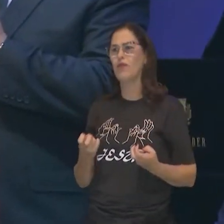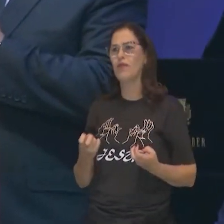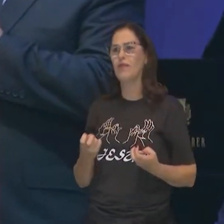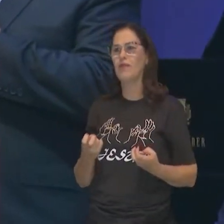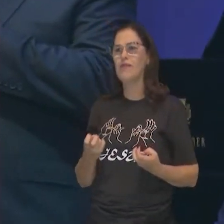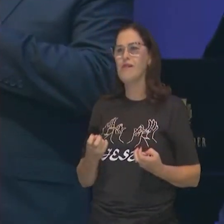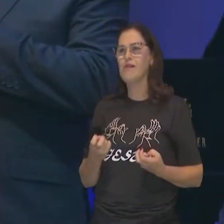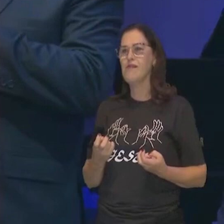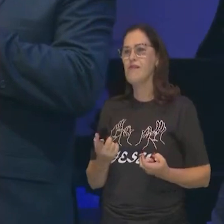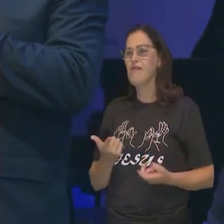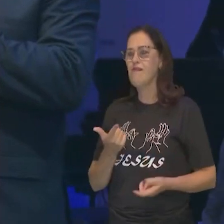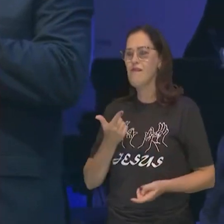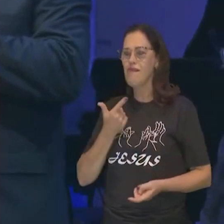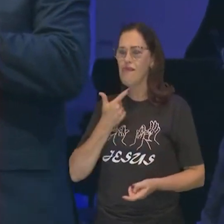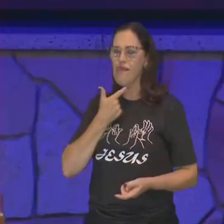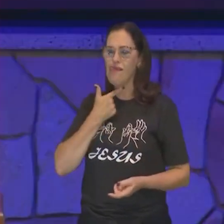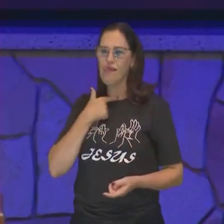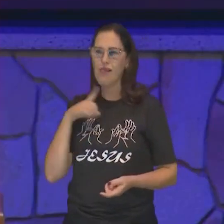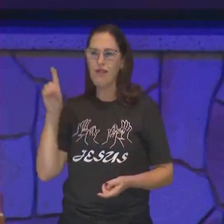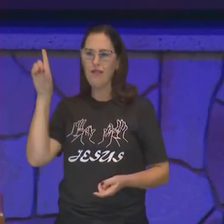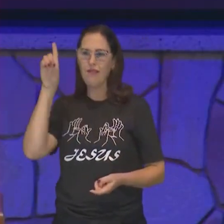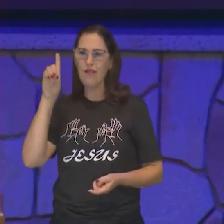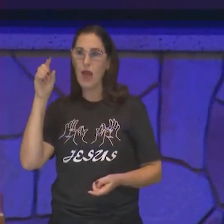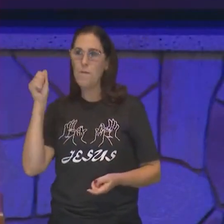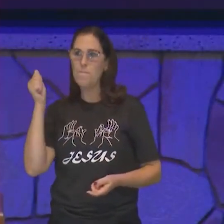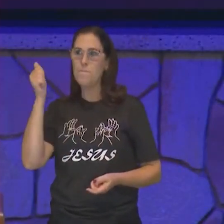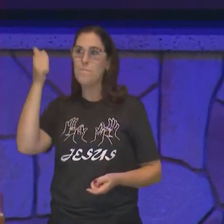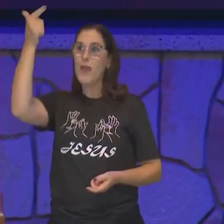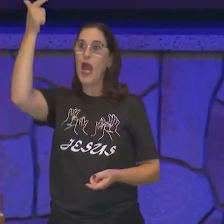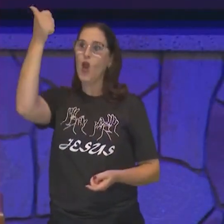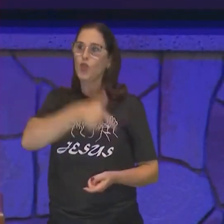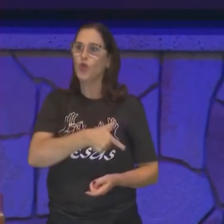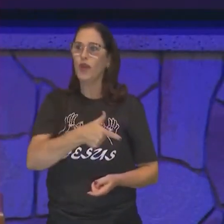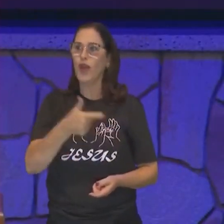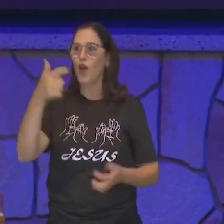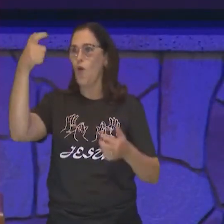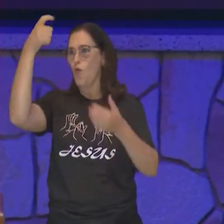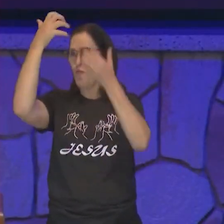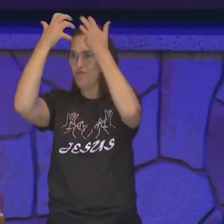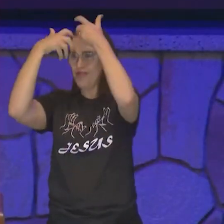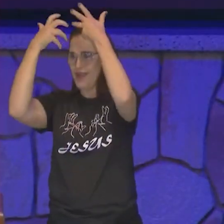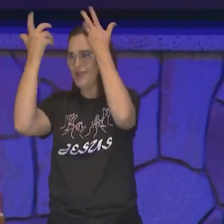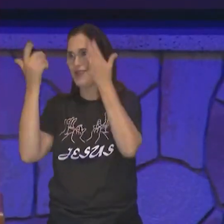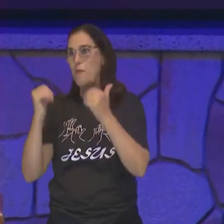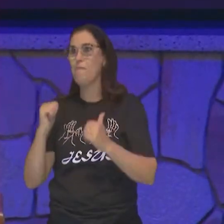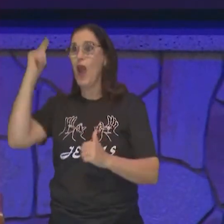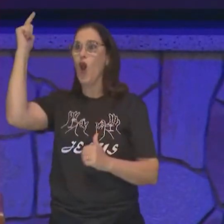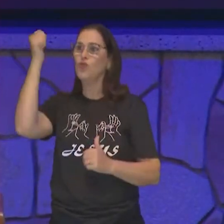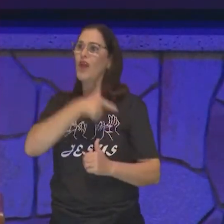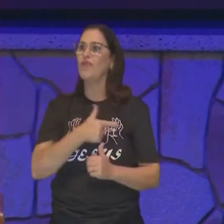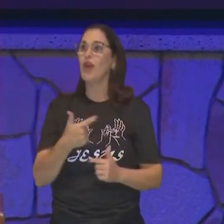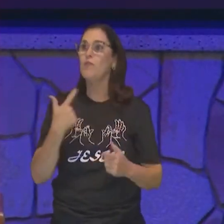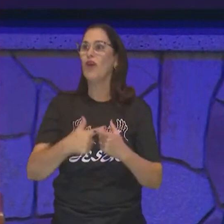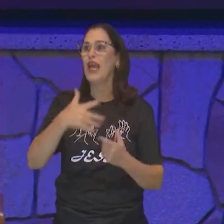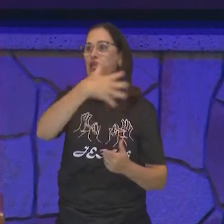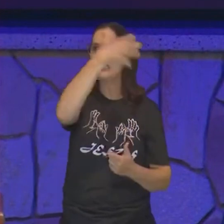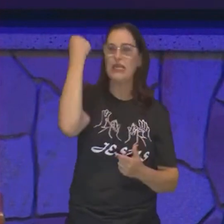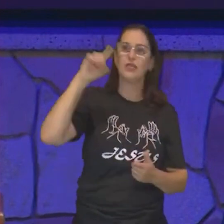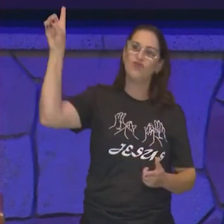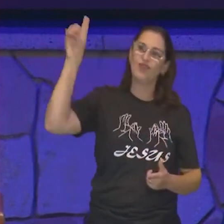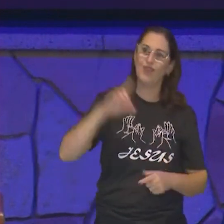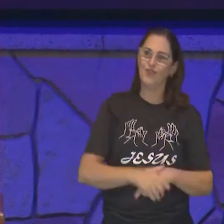a volúpia de Davi foi maior do que a razão e até maior do que a sua fé, porque ele esqueceu-se de